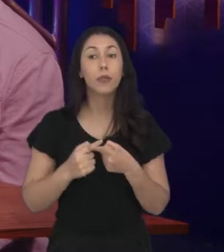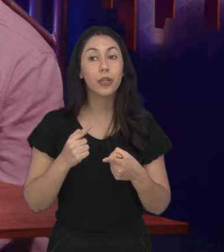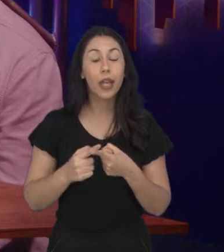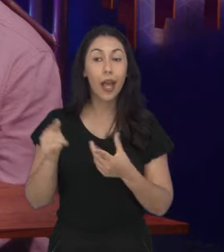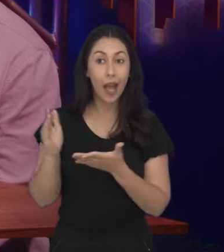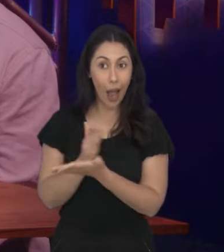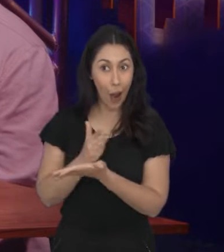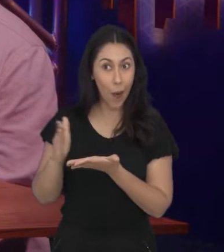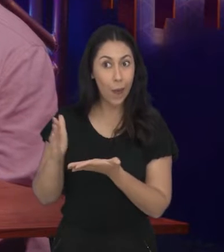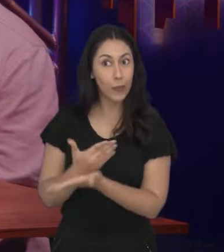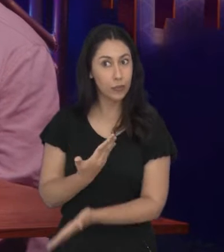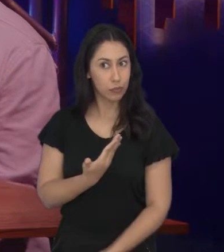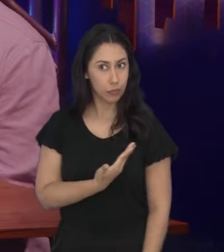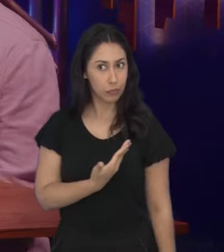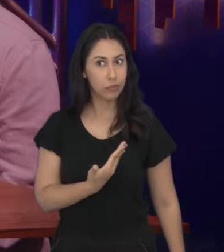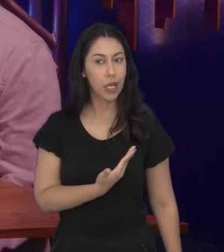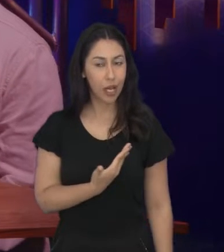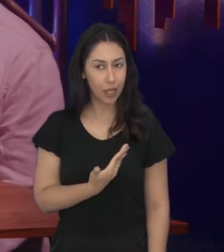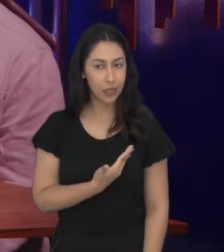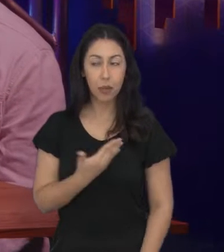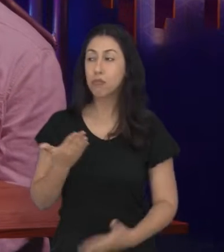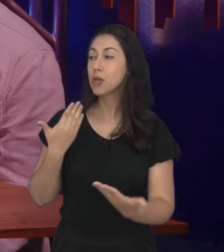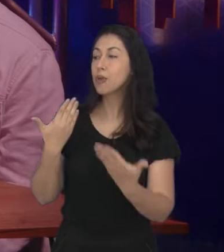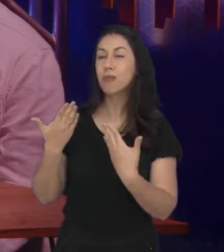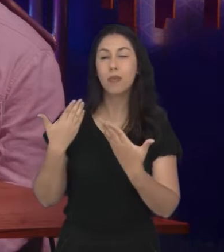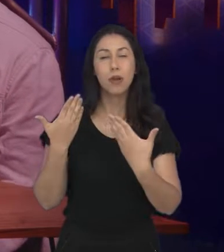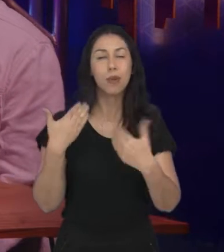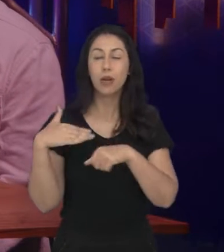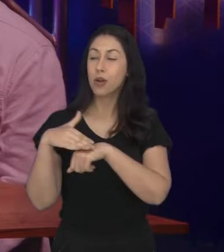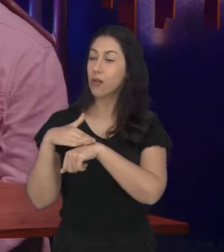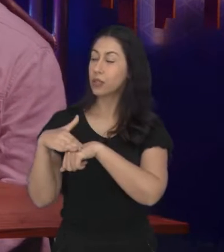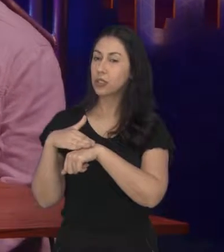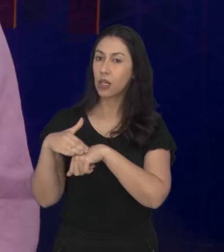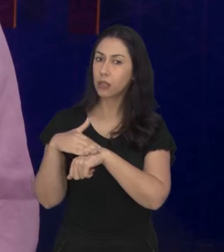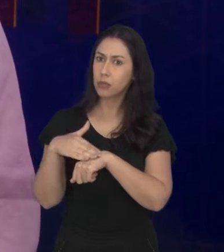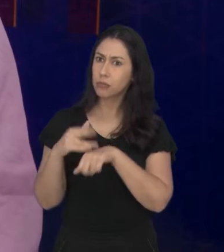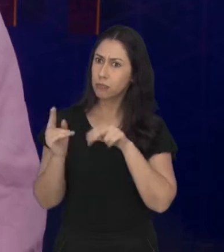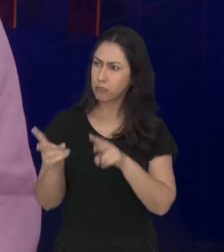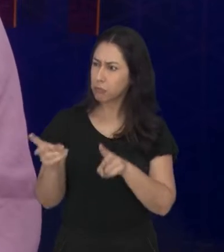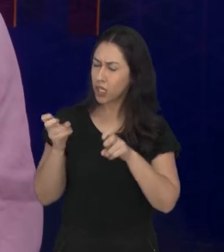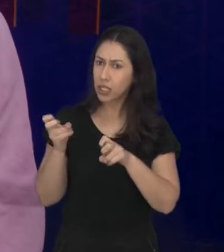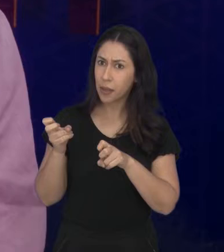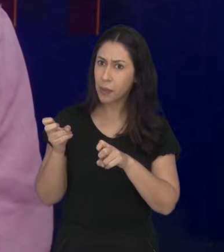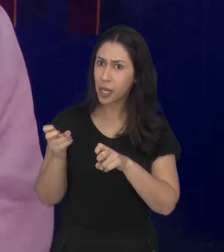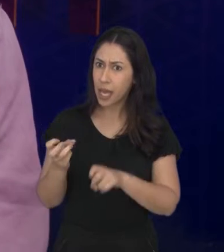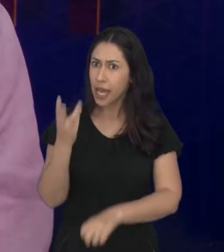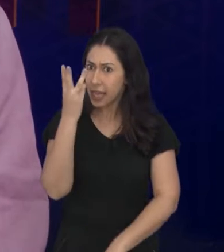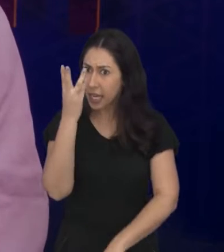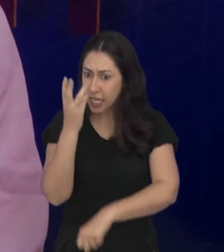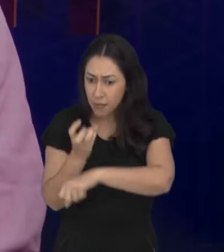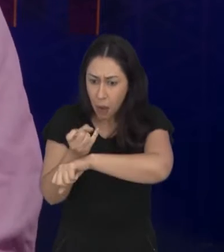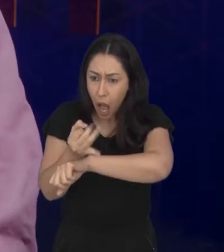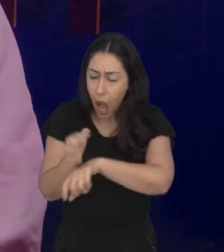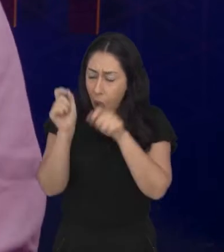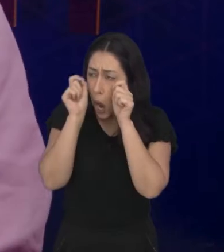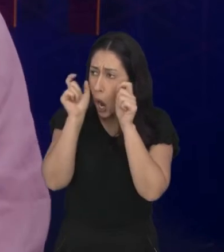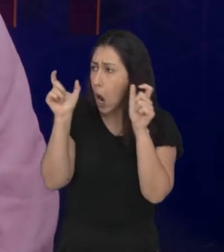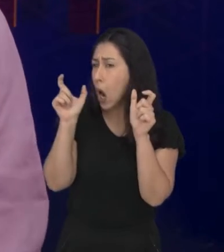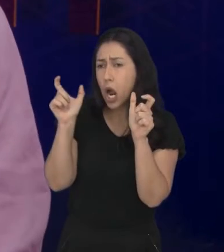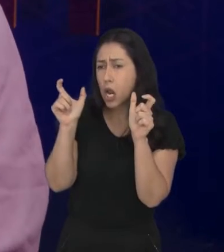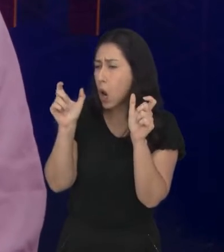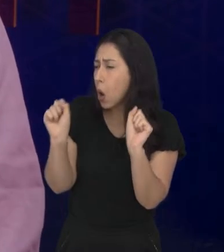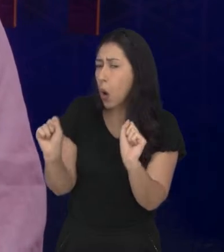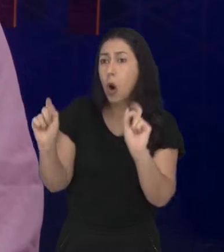alguns amigos nossos que a gente conversando entre a gente, a pessoa fica acordada até 3 horas da madrugada de